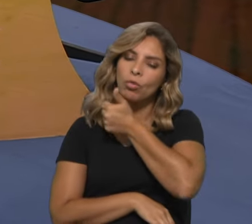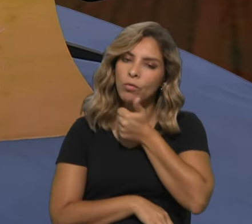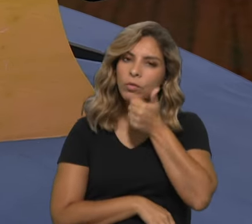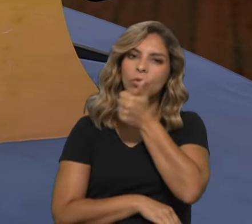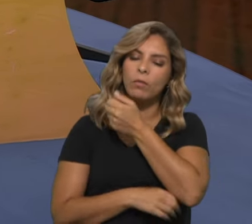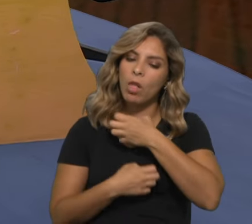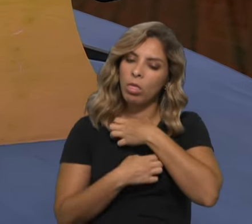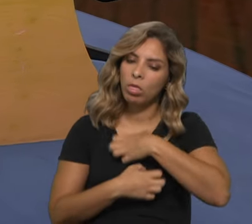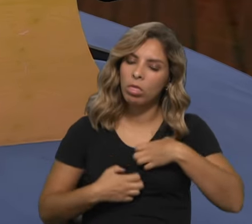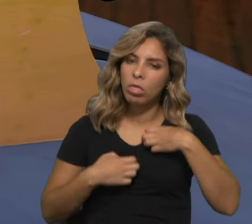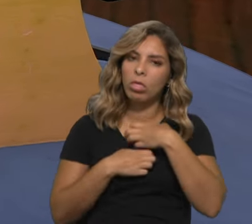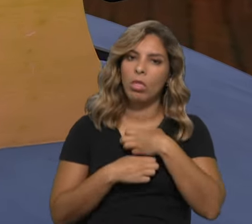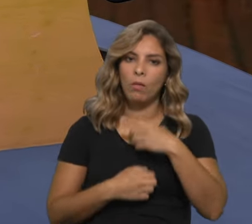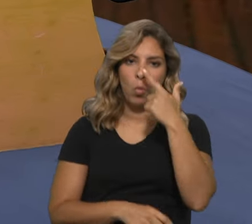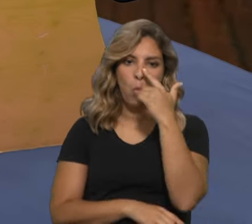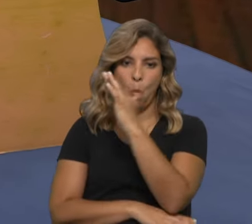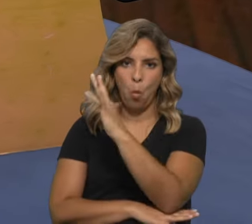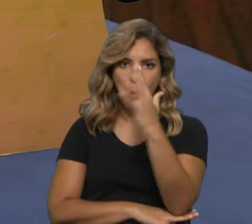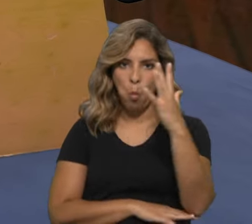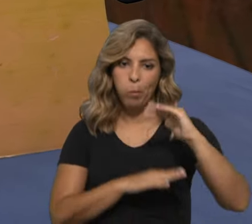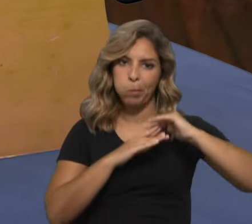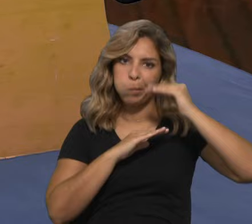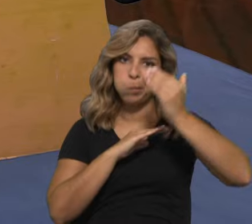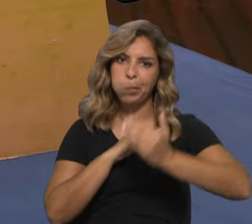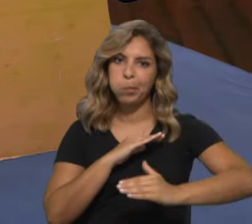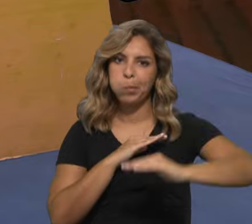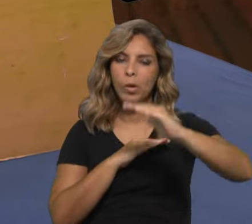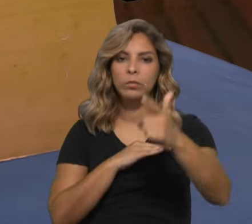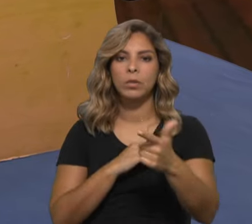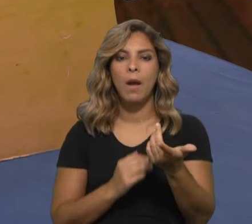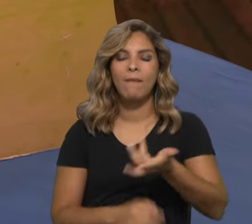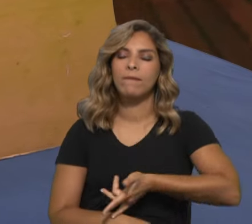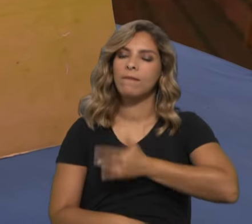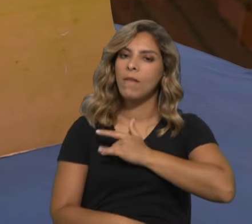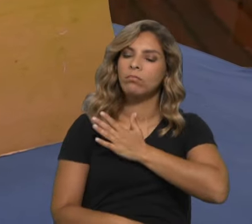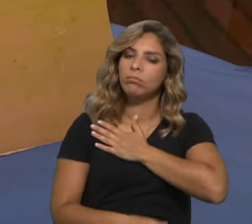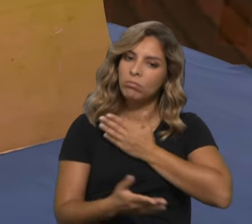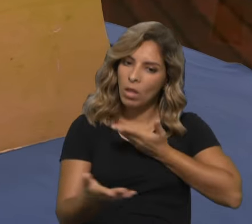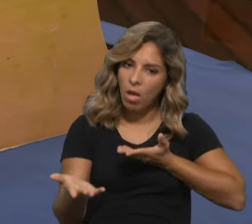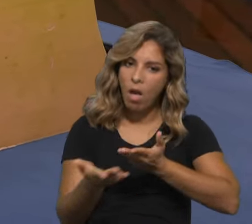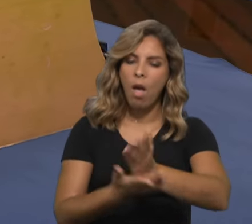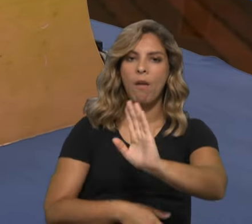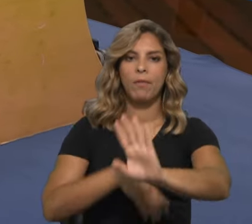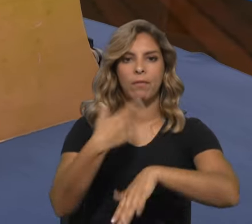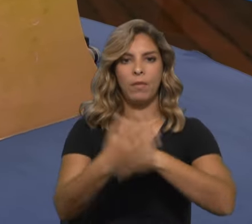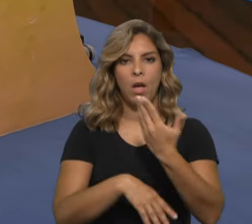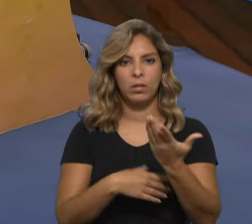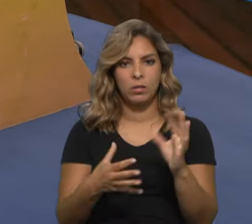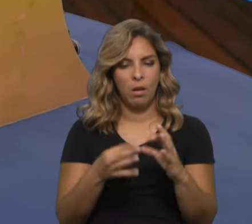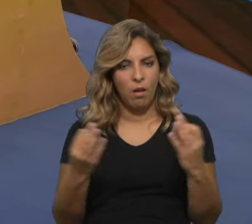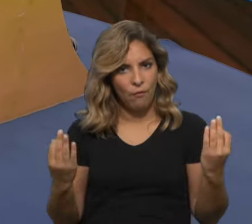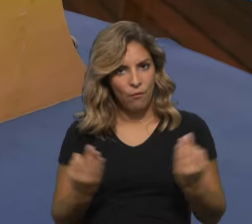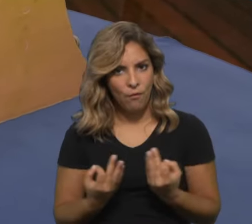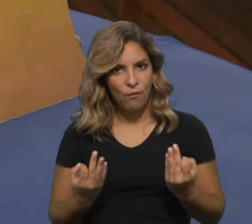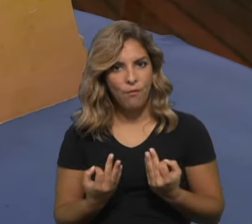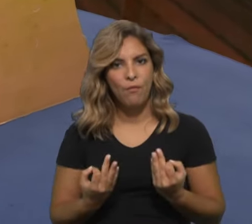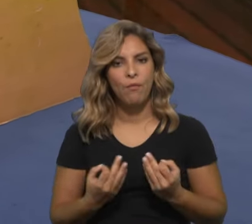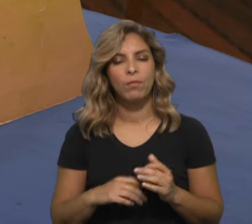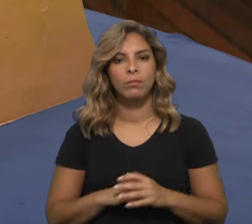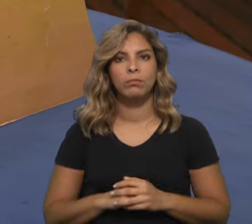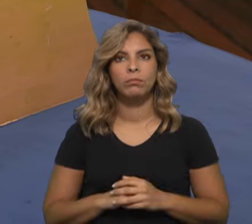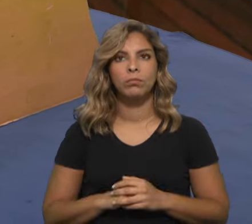Jardim das Oliveiras, avançar para a sua paixão, sem ver claramente, exatamente, ou